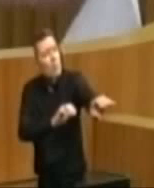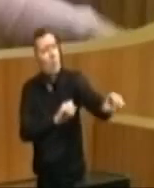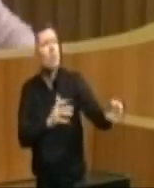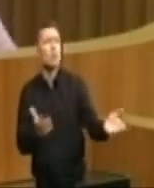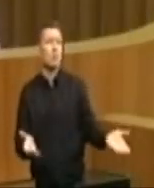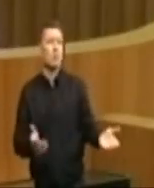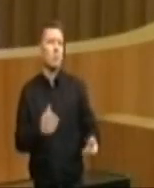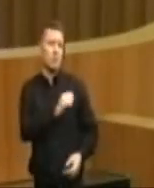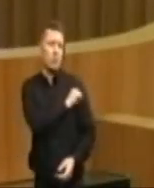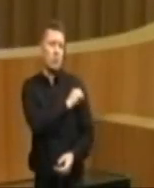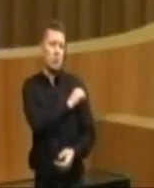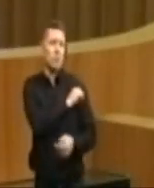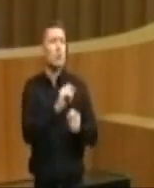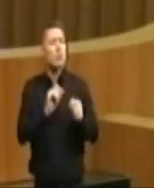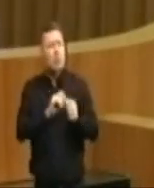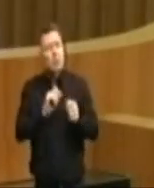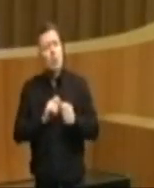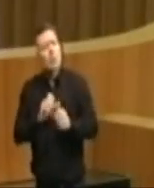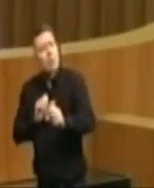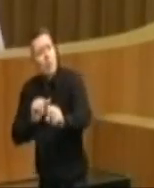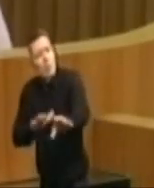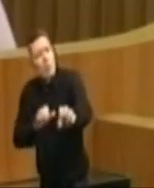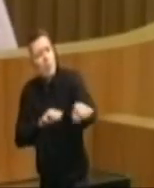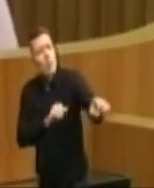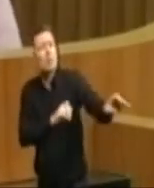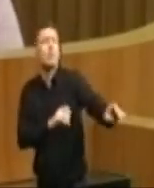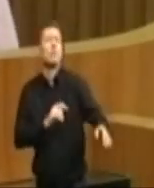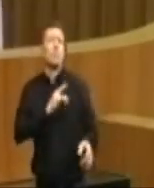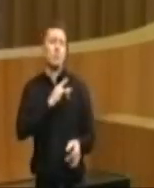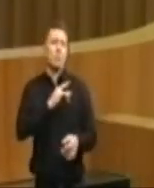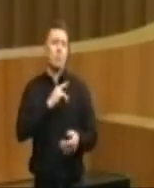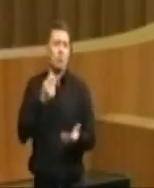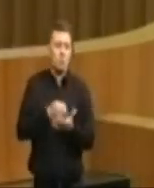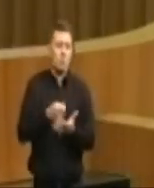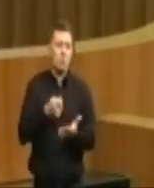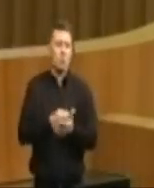para os alunos. Para fazer aquela aula que a prefeitura tanto cobra deles. Muito obrigada.